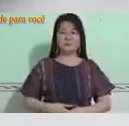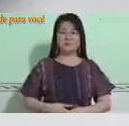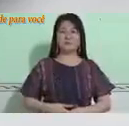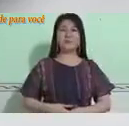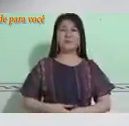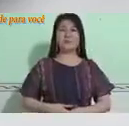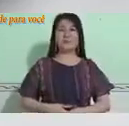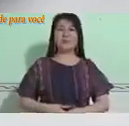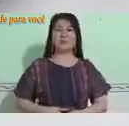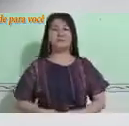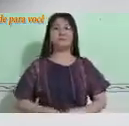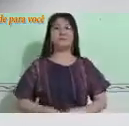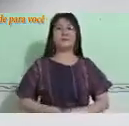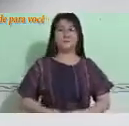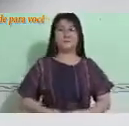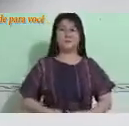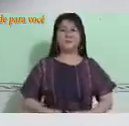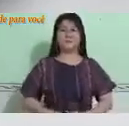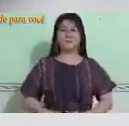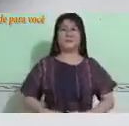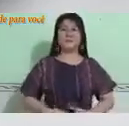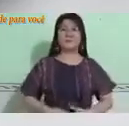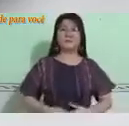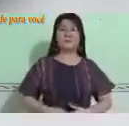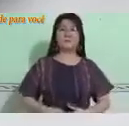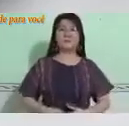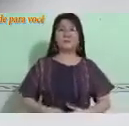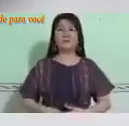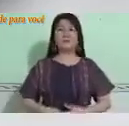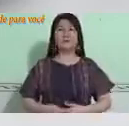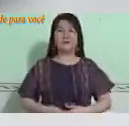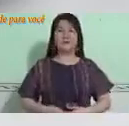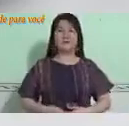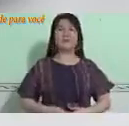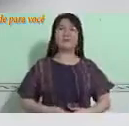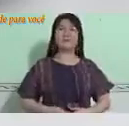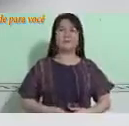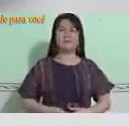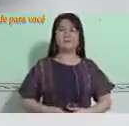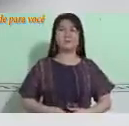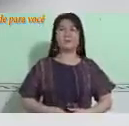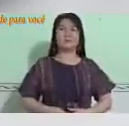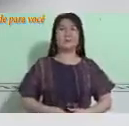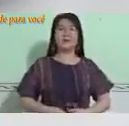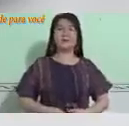interrupção da gravidez.